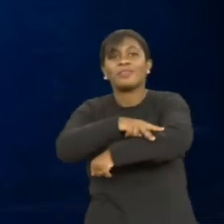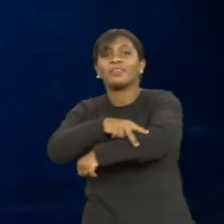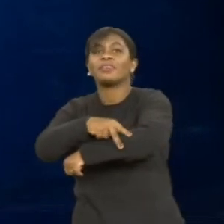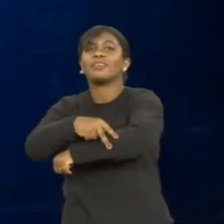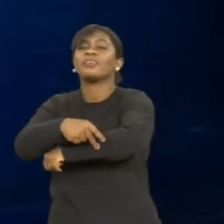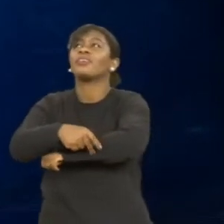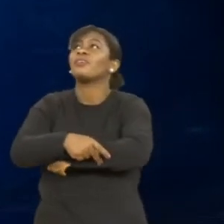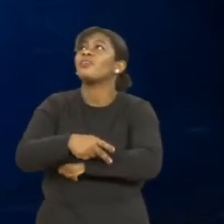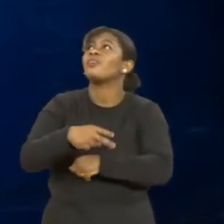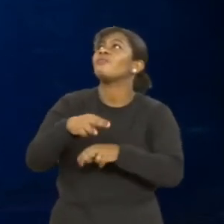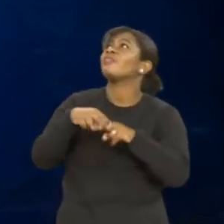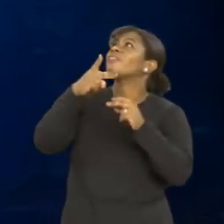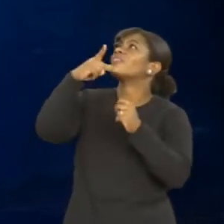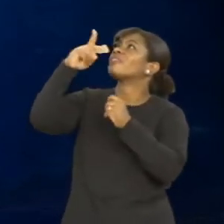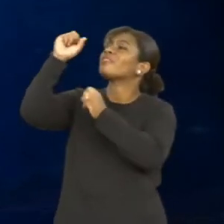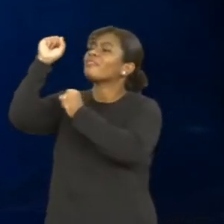Como Namã.